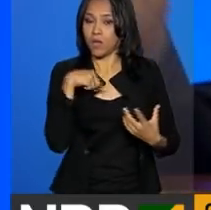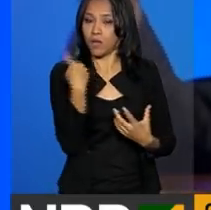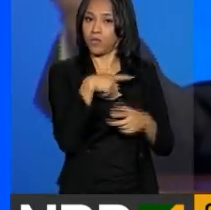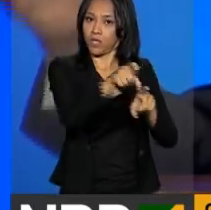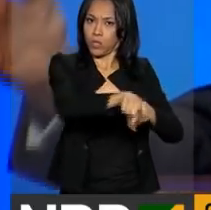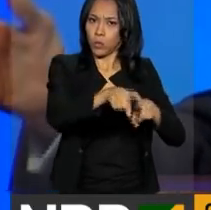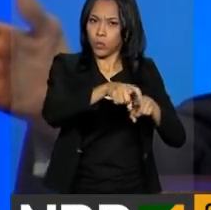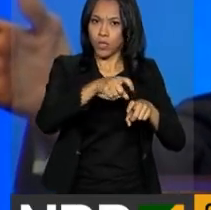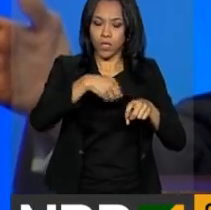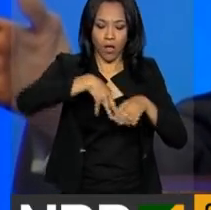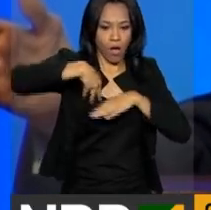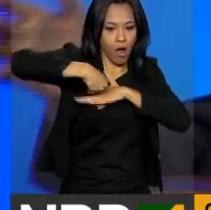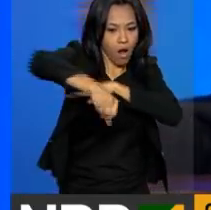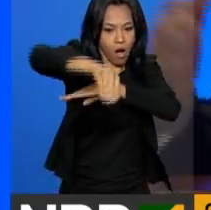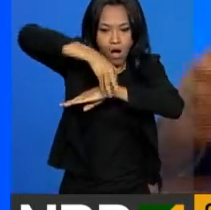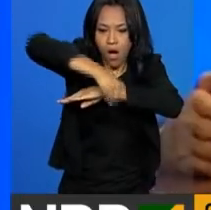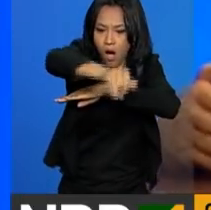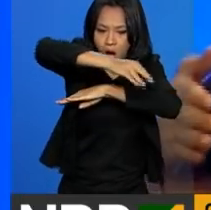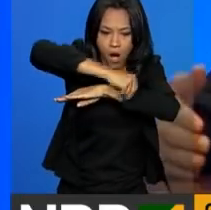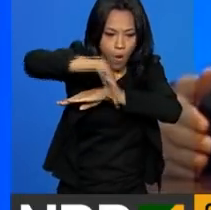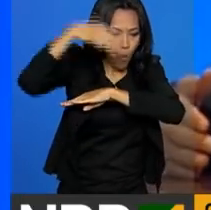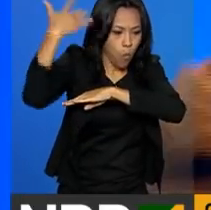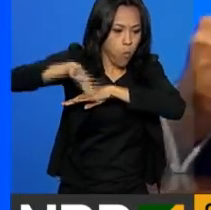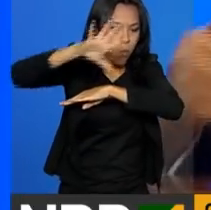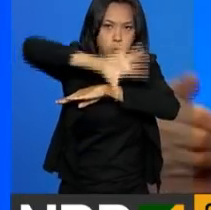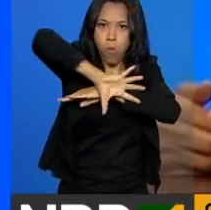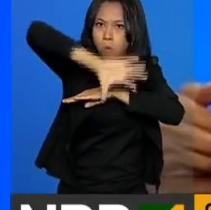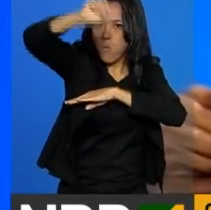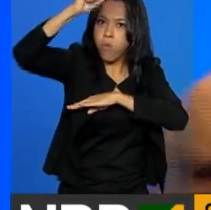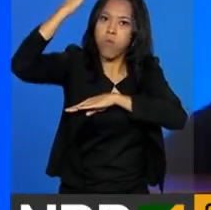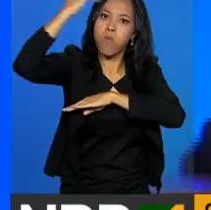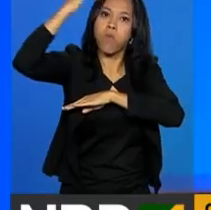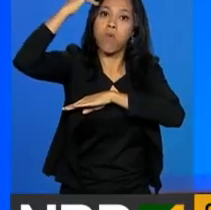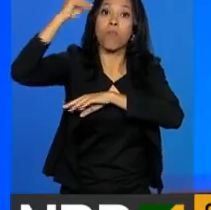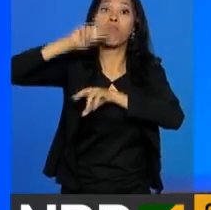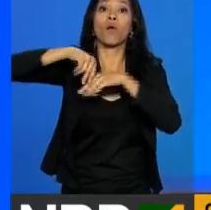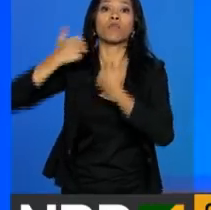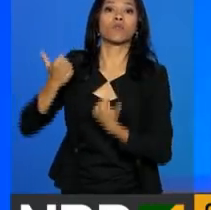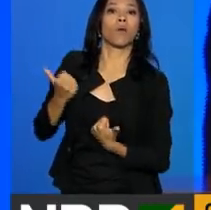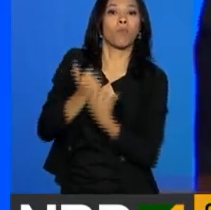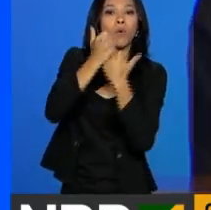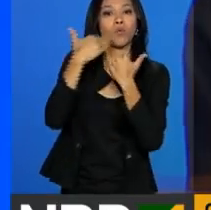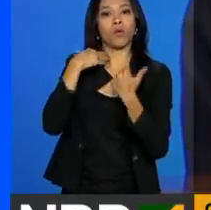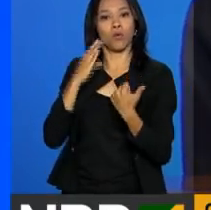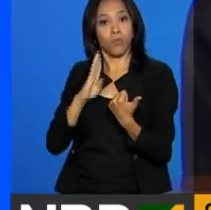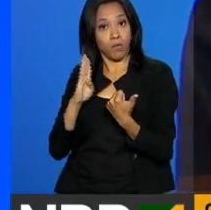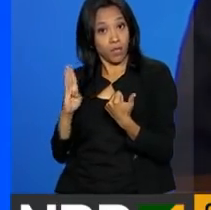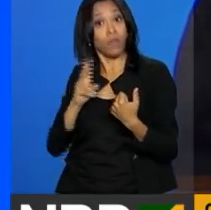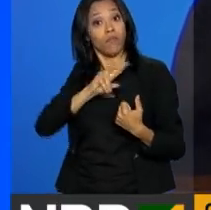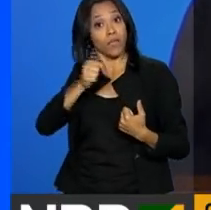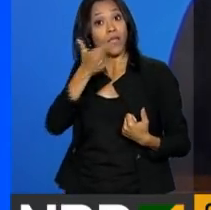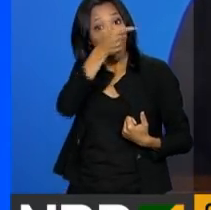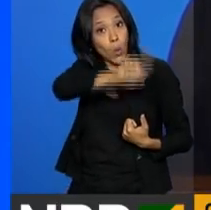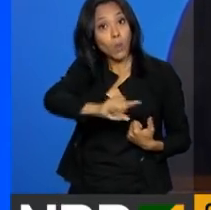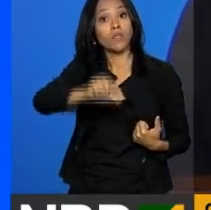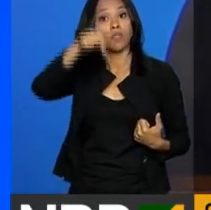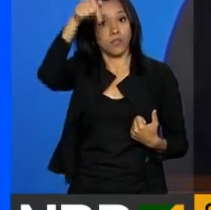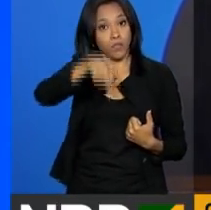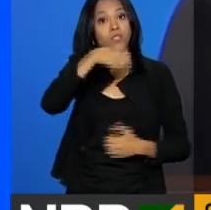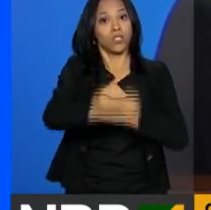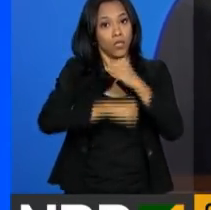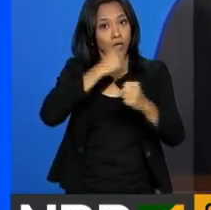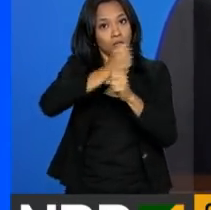safra recorde no ano passado por força dos financiamentos do banco do brasil e terá outra safra recorde neste ano